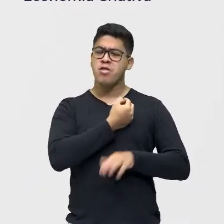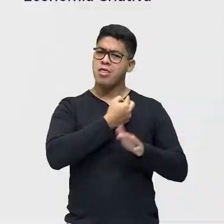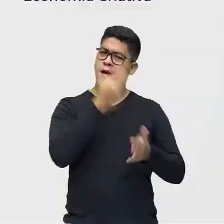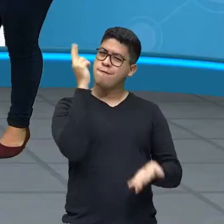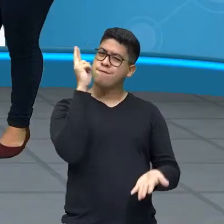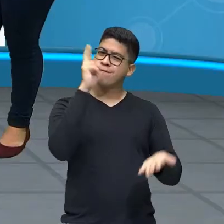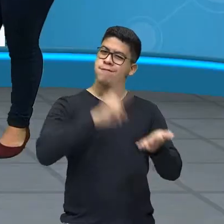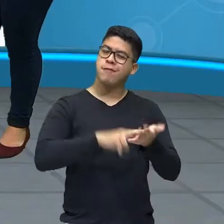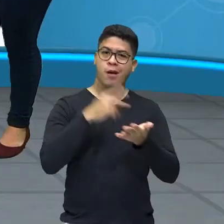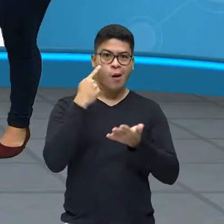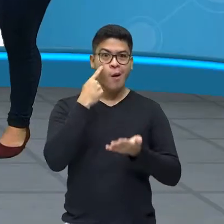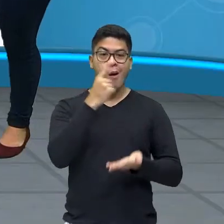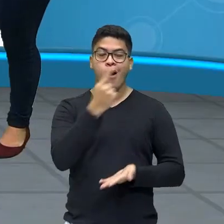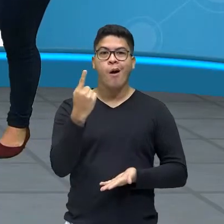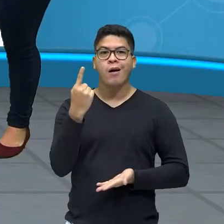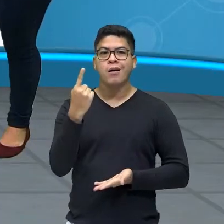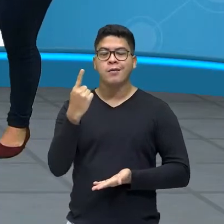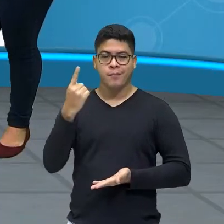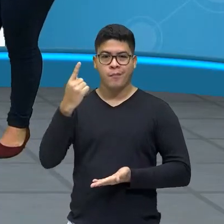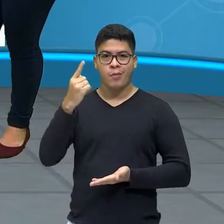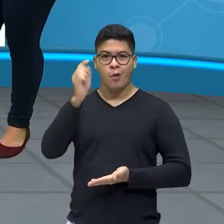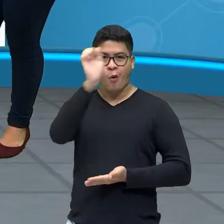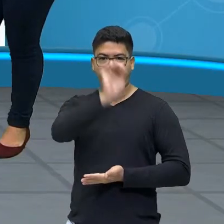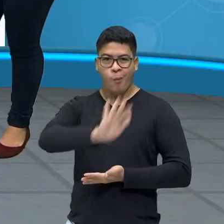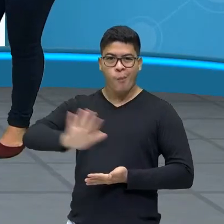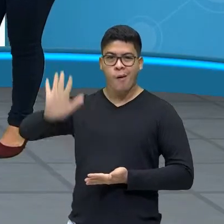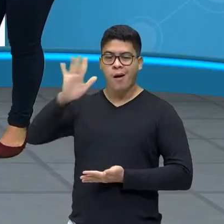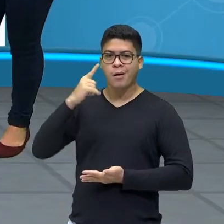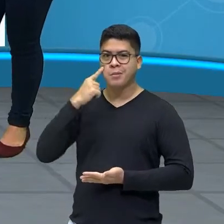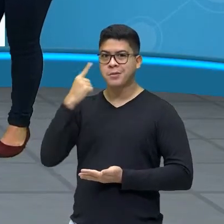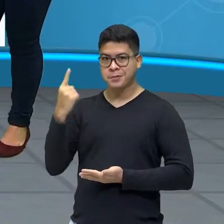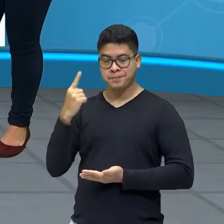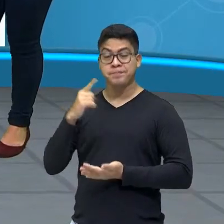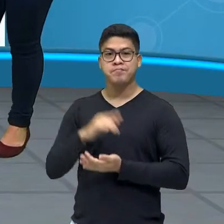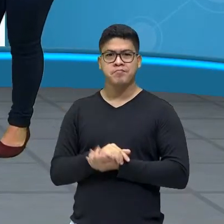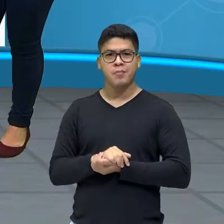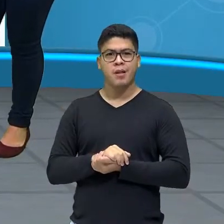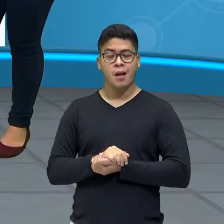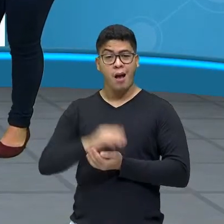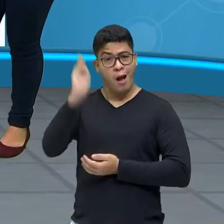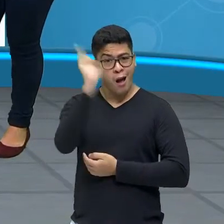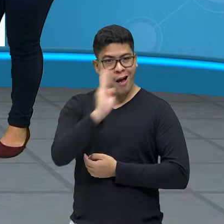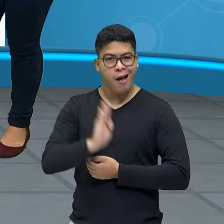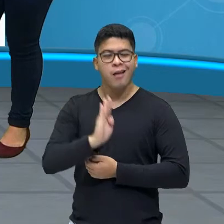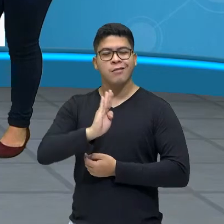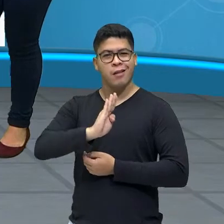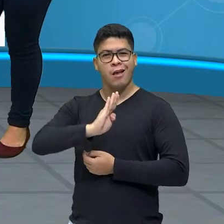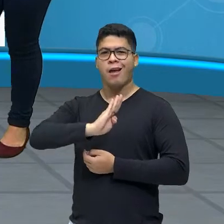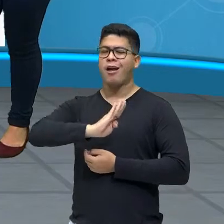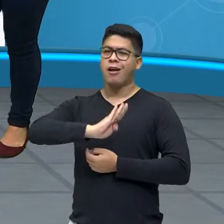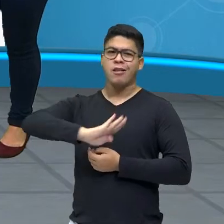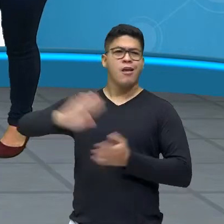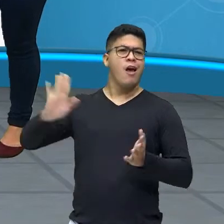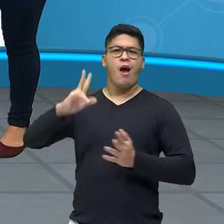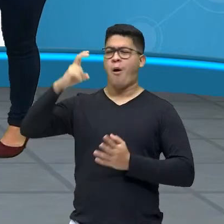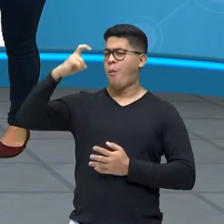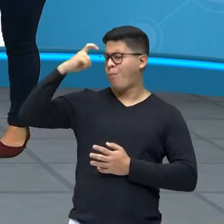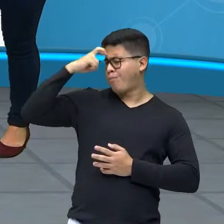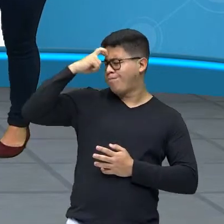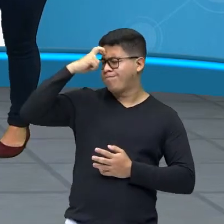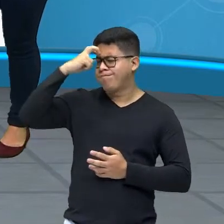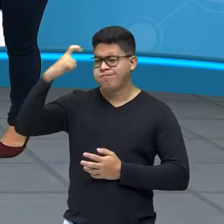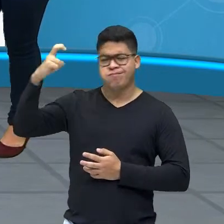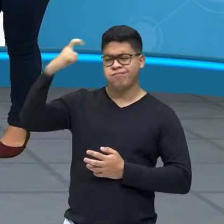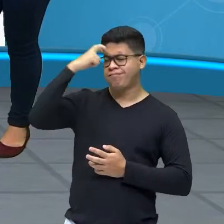para observar o nosso mapa, né? A gente sabe que o nosso país é riquíssimo na culinária,